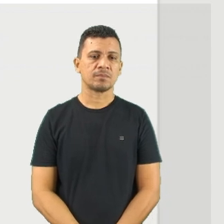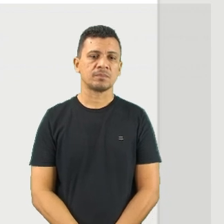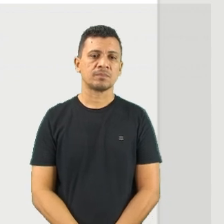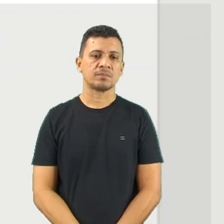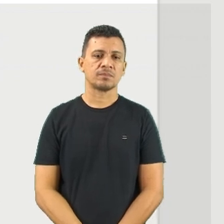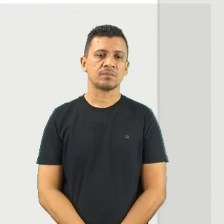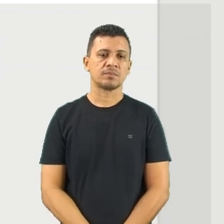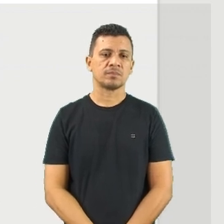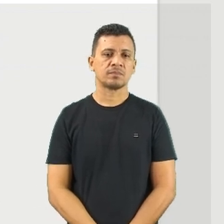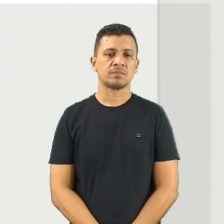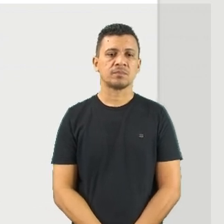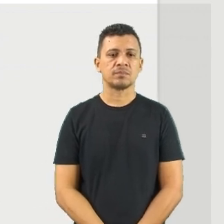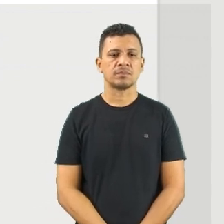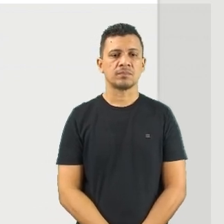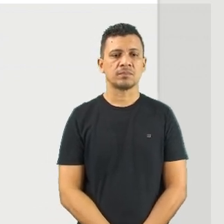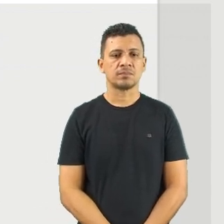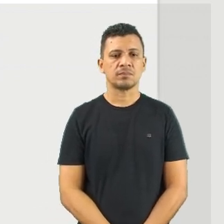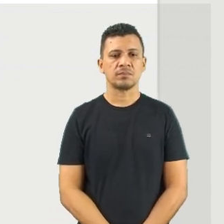Ó.